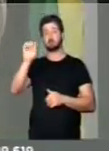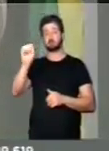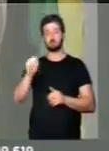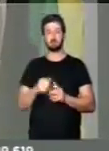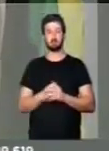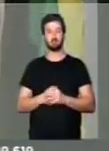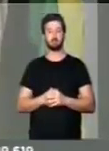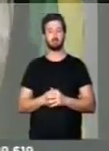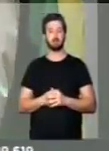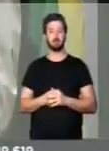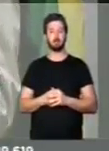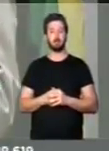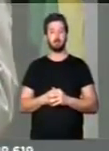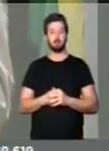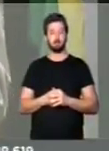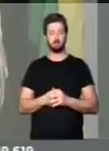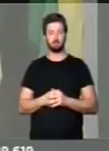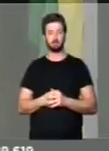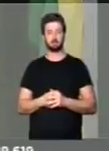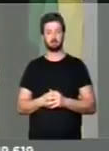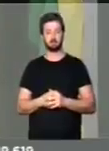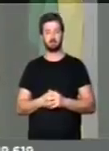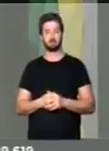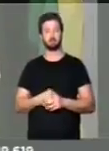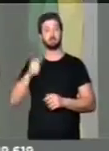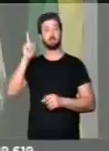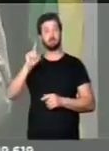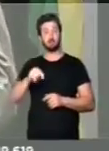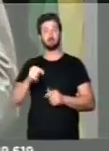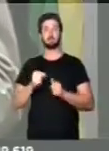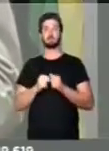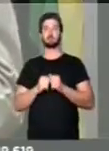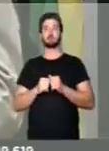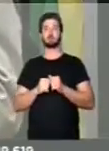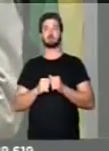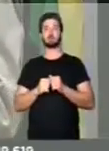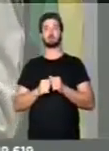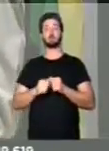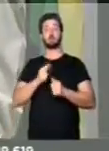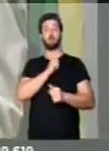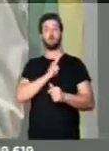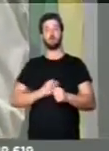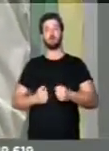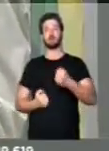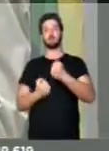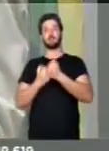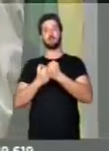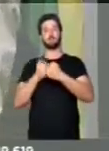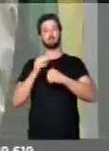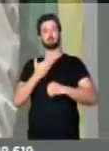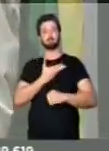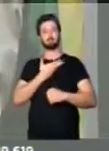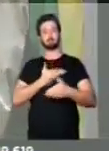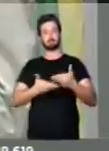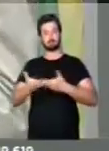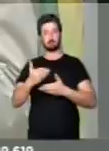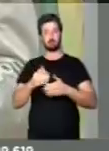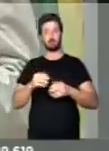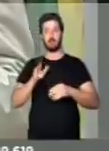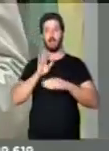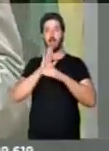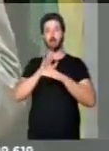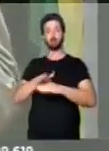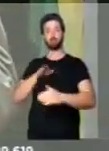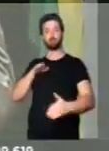nós termos agora um governo solidário, e aonde esse socorro